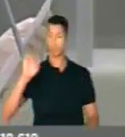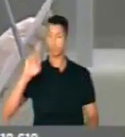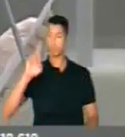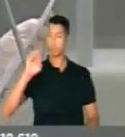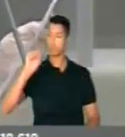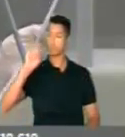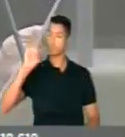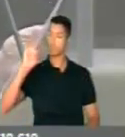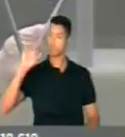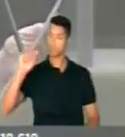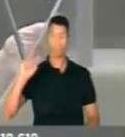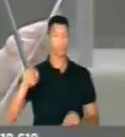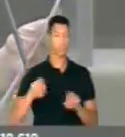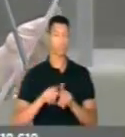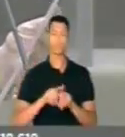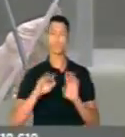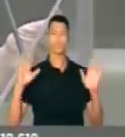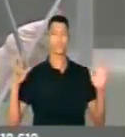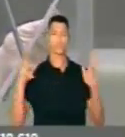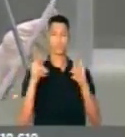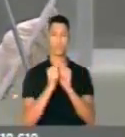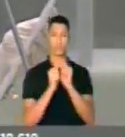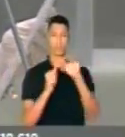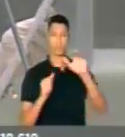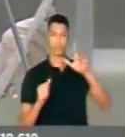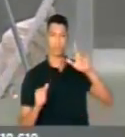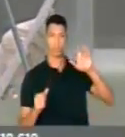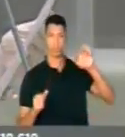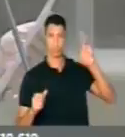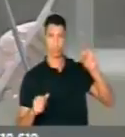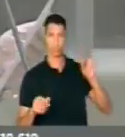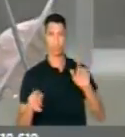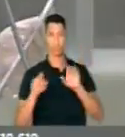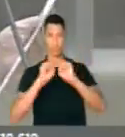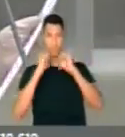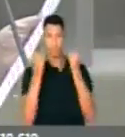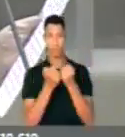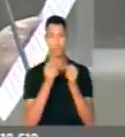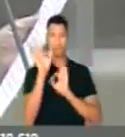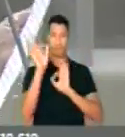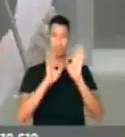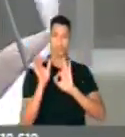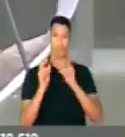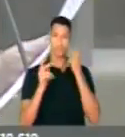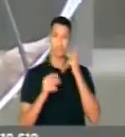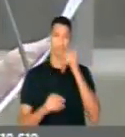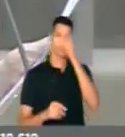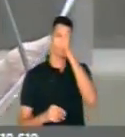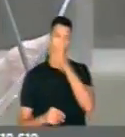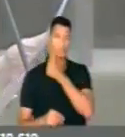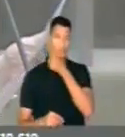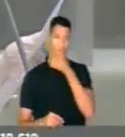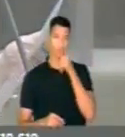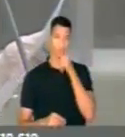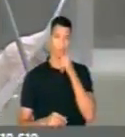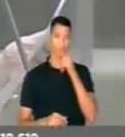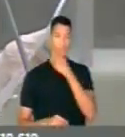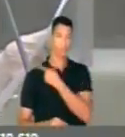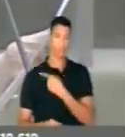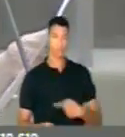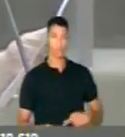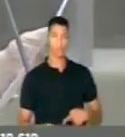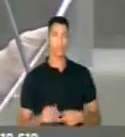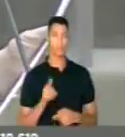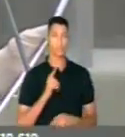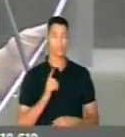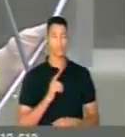Navio, em Pernambuco, além de todo o clero diocesano e seminaristas que se preparam para o sacerdócio. A presidência